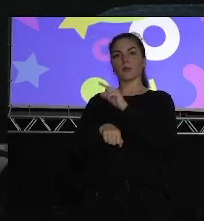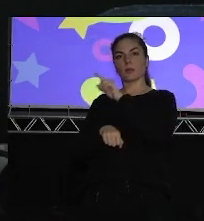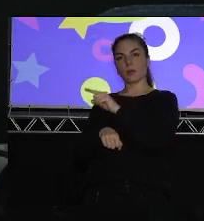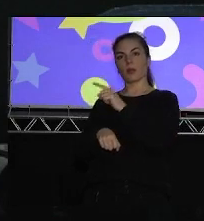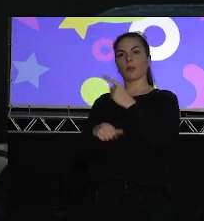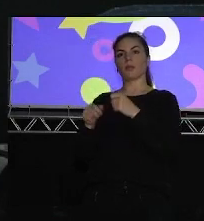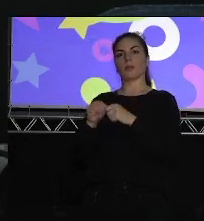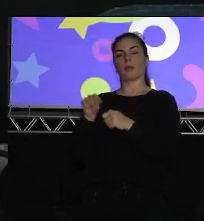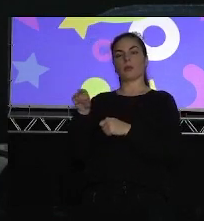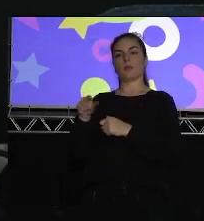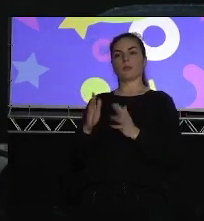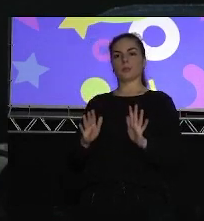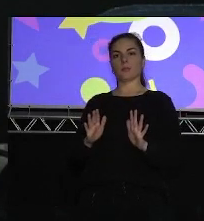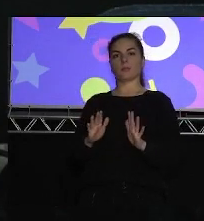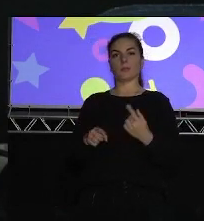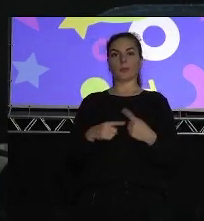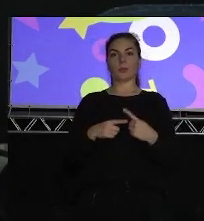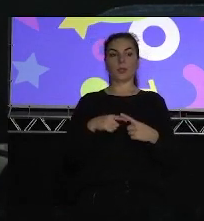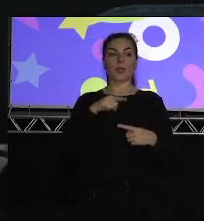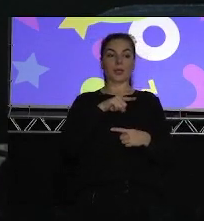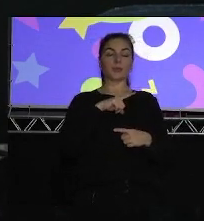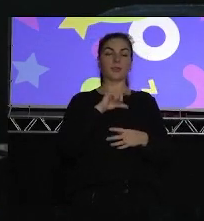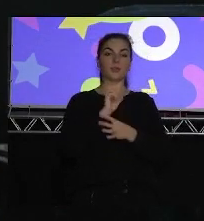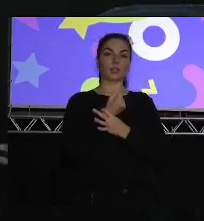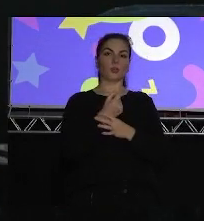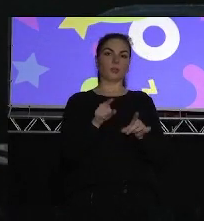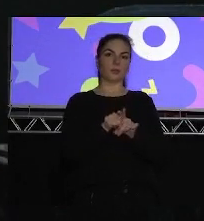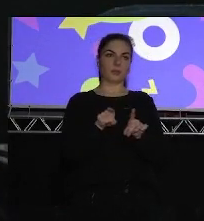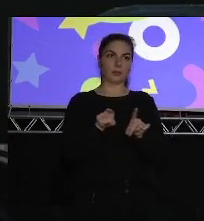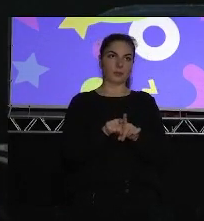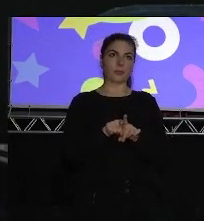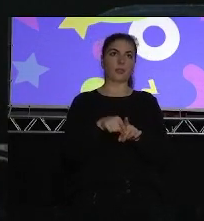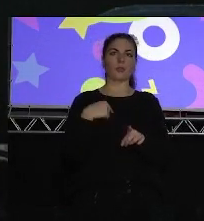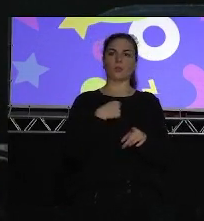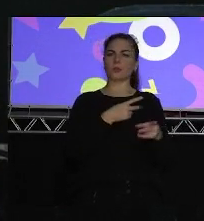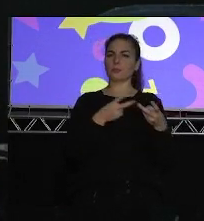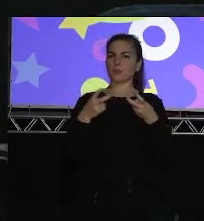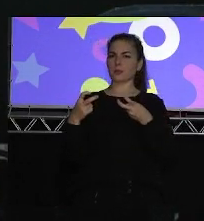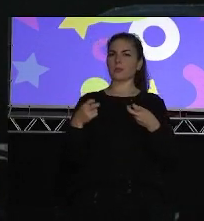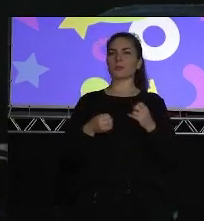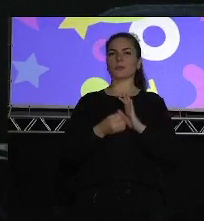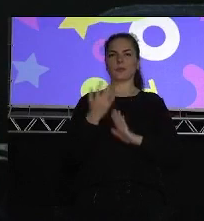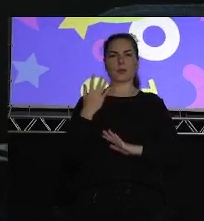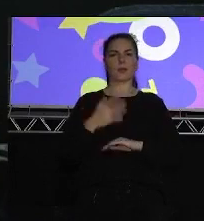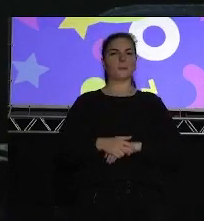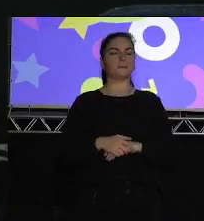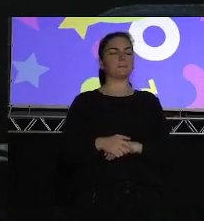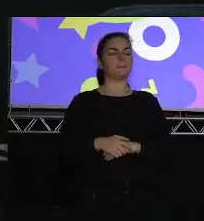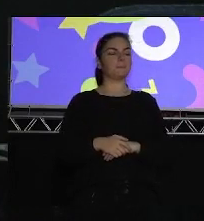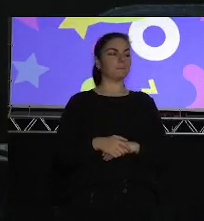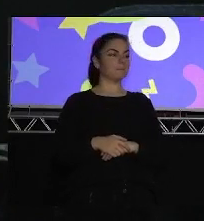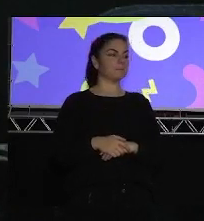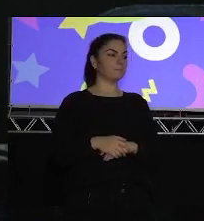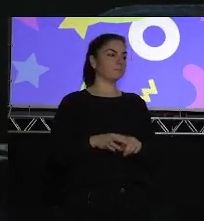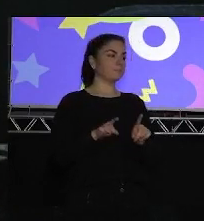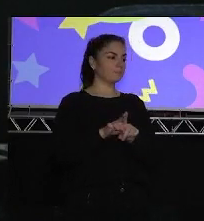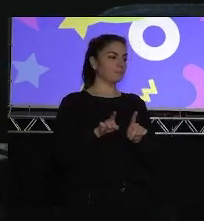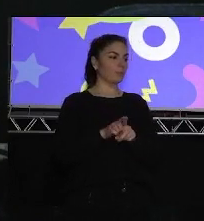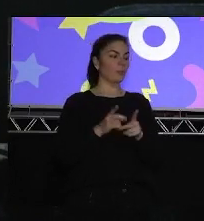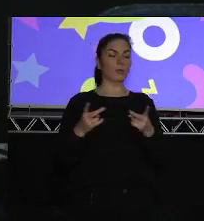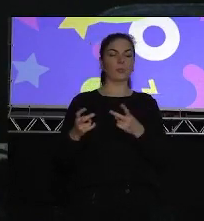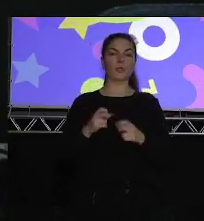ele. É isso, eles têm inseguranças também. A gente identificou aqui várias delas, né? Definimos e formamos vários agentes de